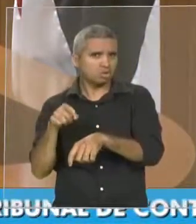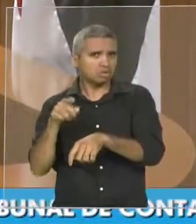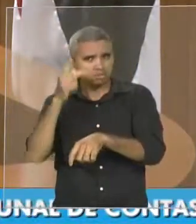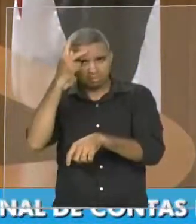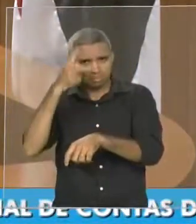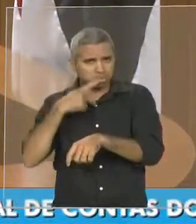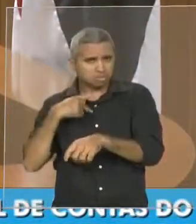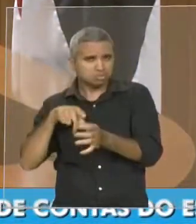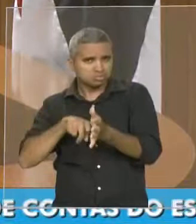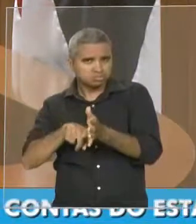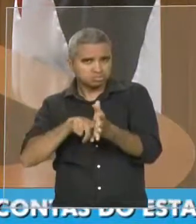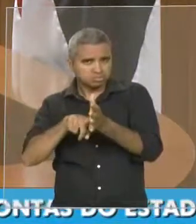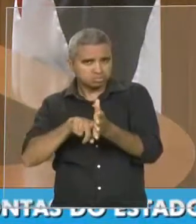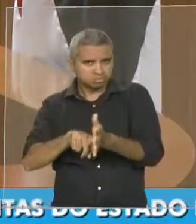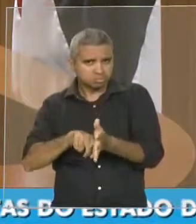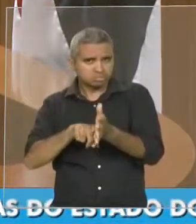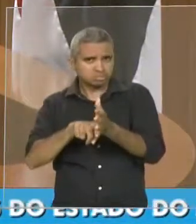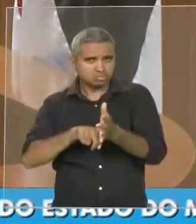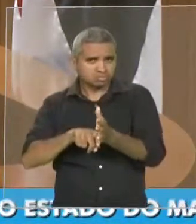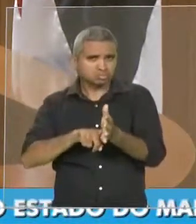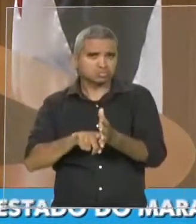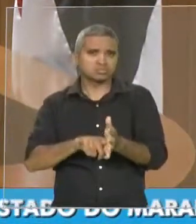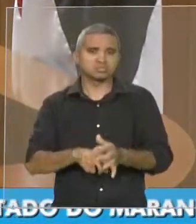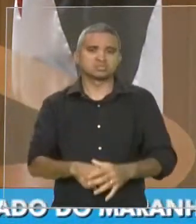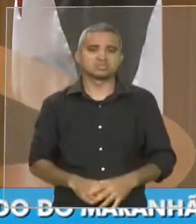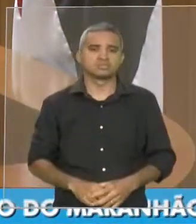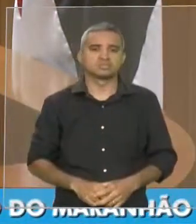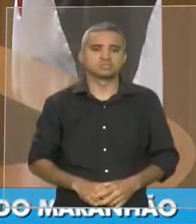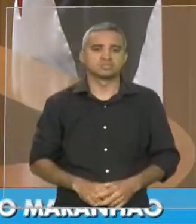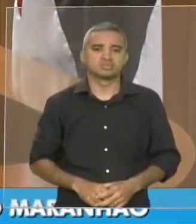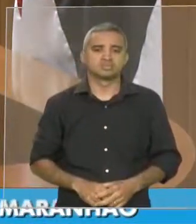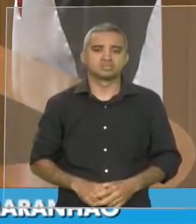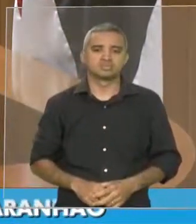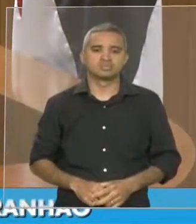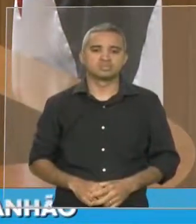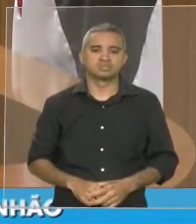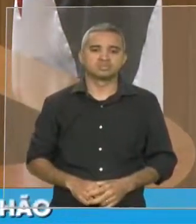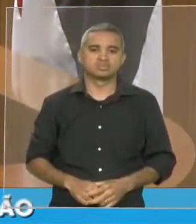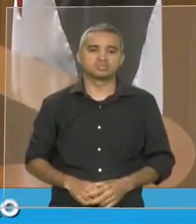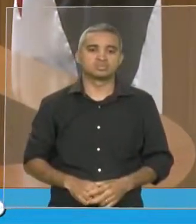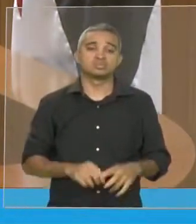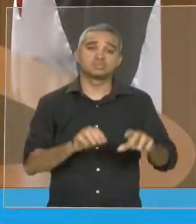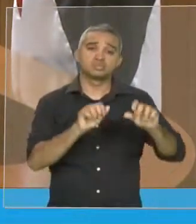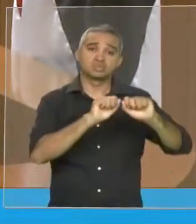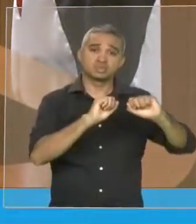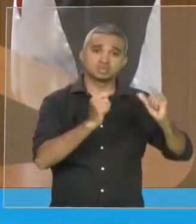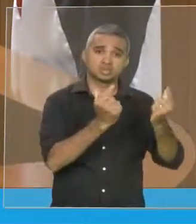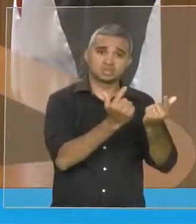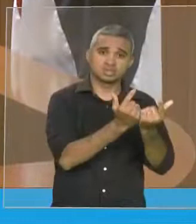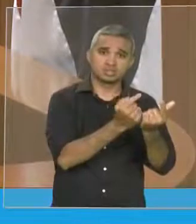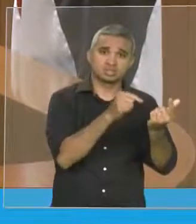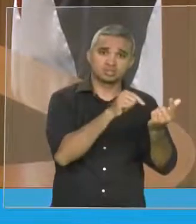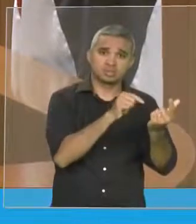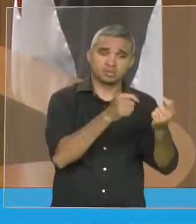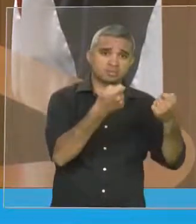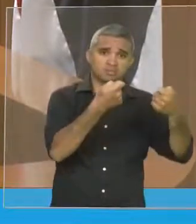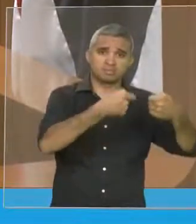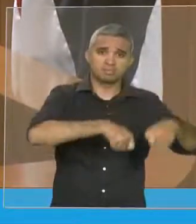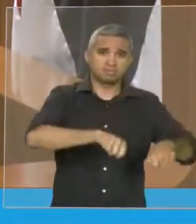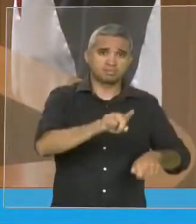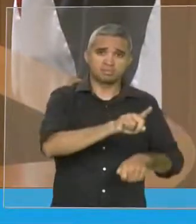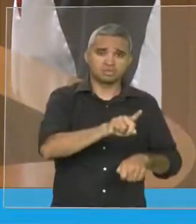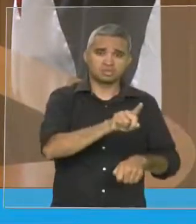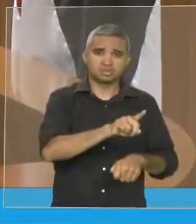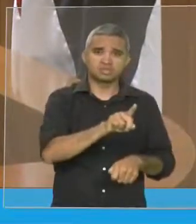autoridades judiciais. E, nesse particular, o Parlamento não carece do concurso do Tribunal